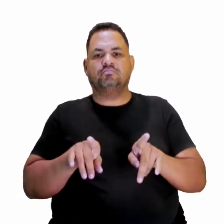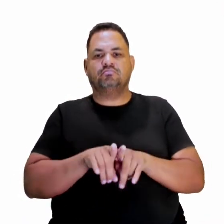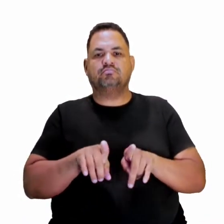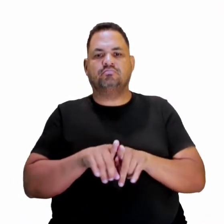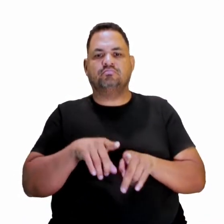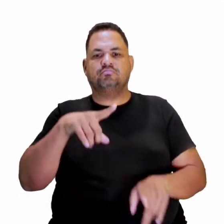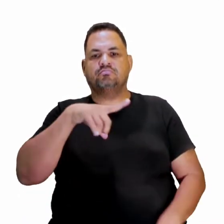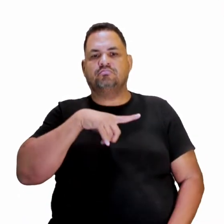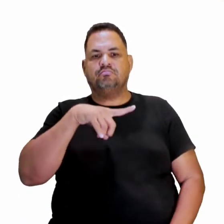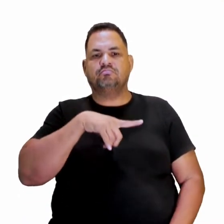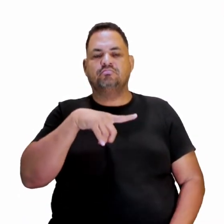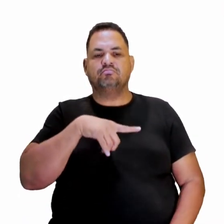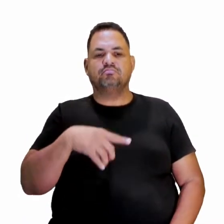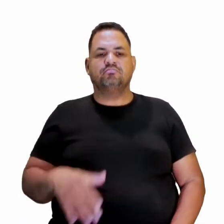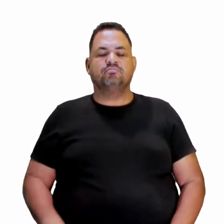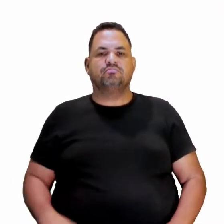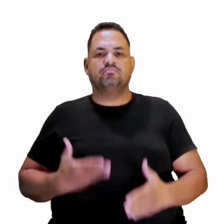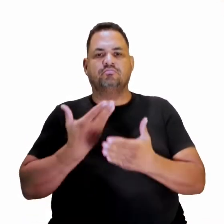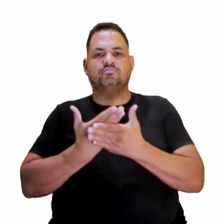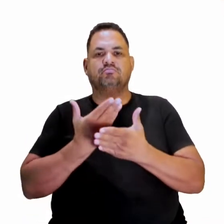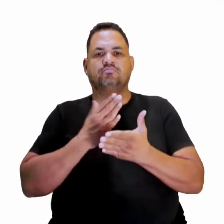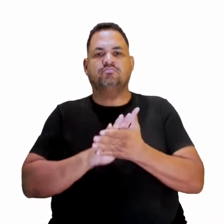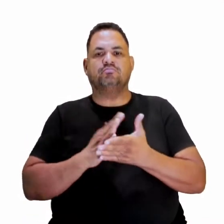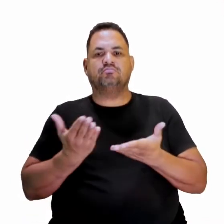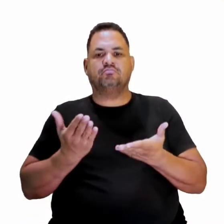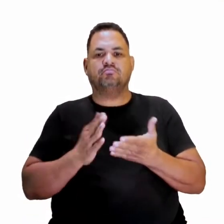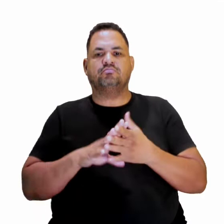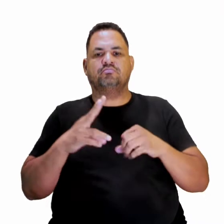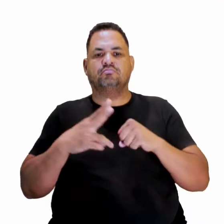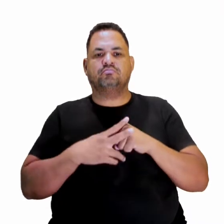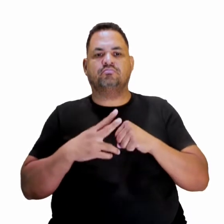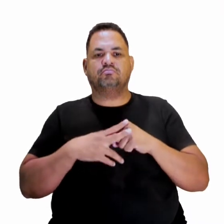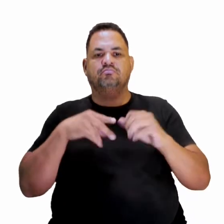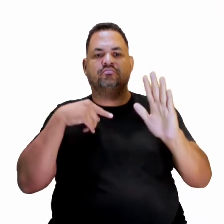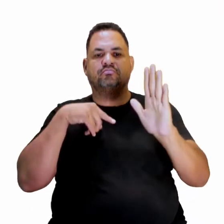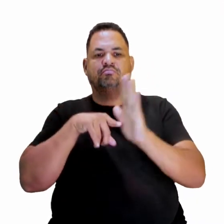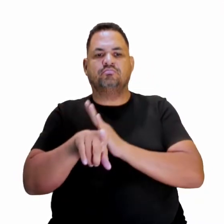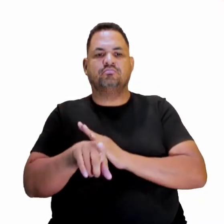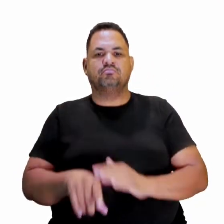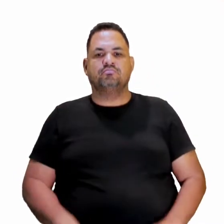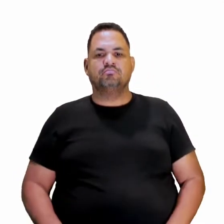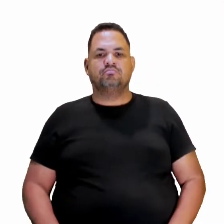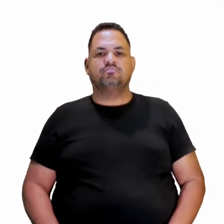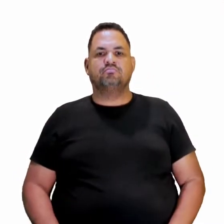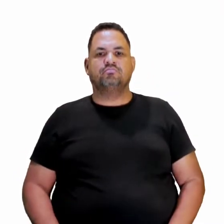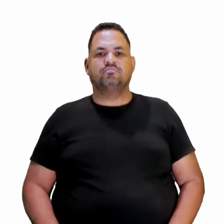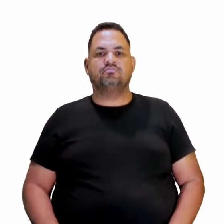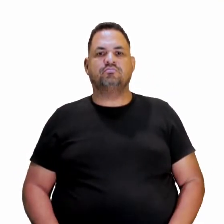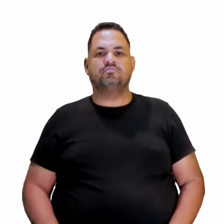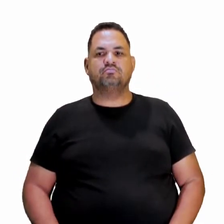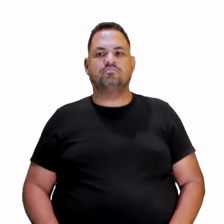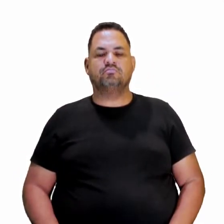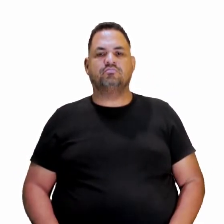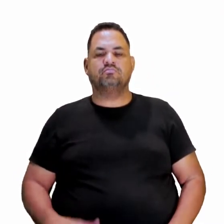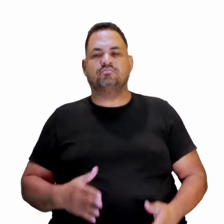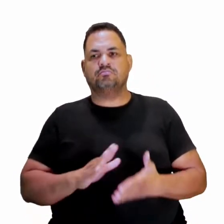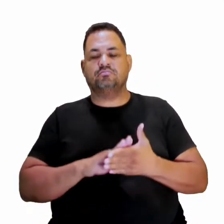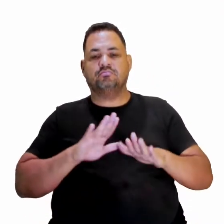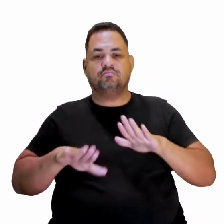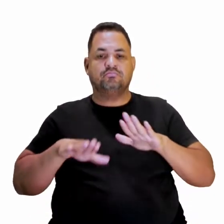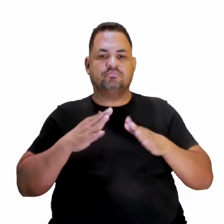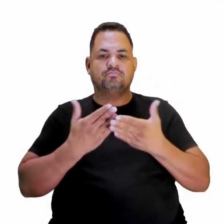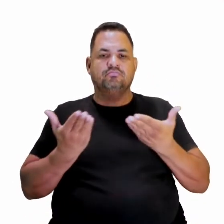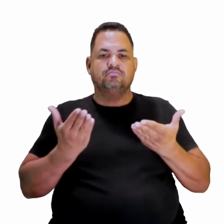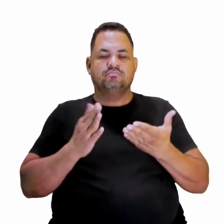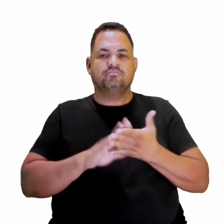teria a mesma situação, eu traduziria de acordo com o verbo da pergunta. Então, assim, vai variar de